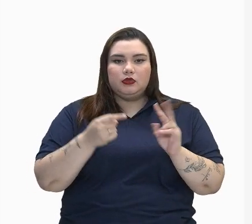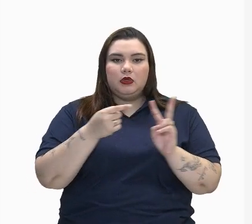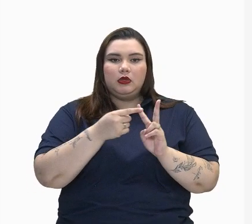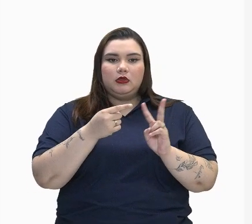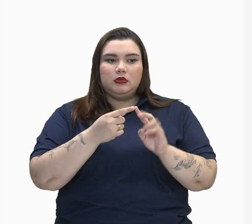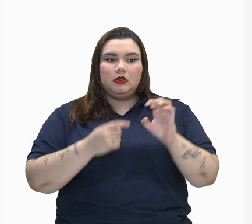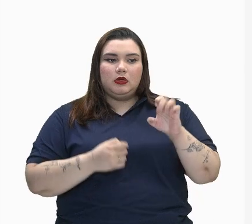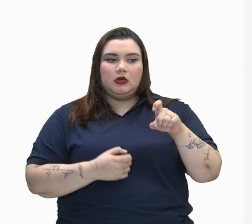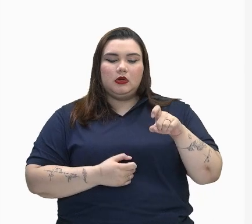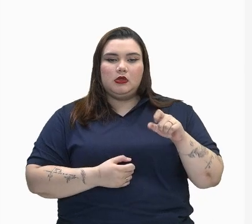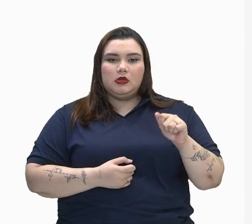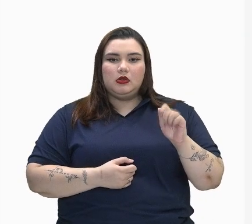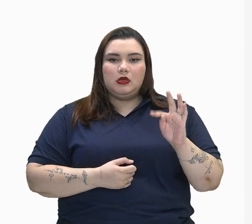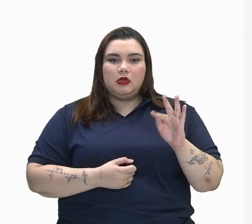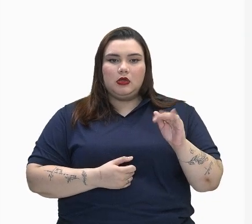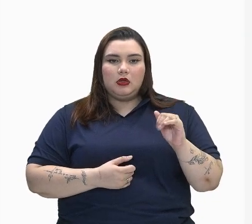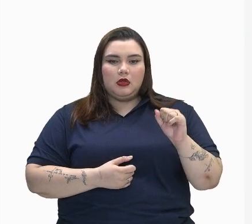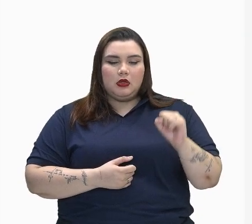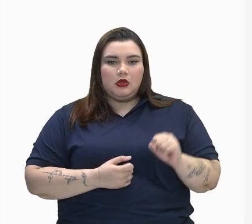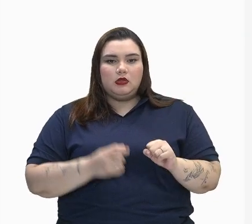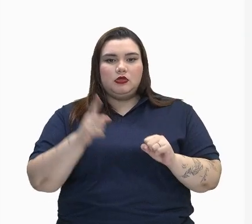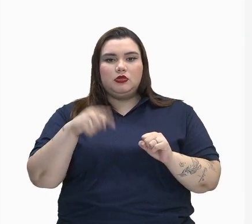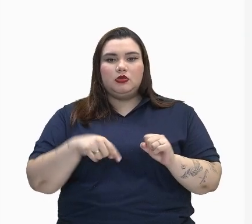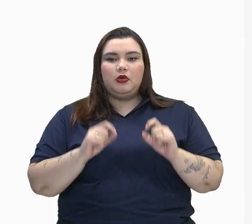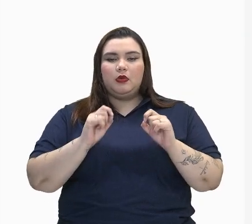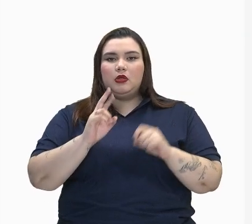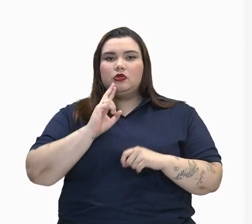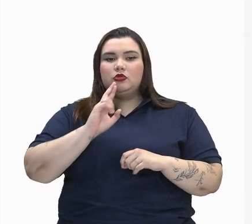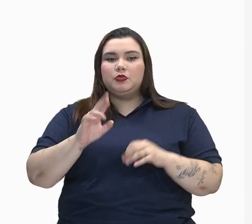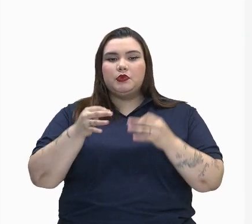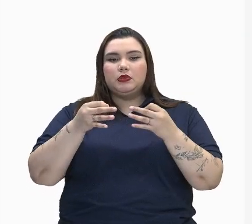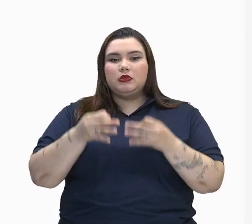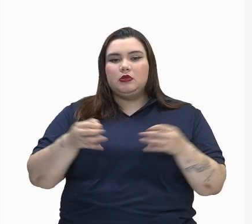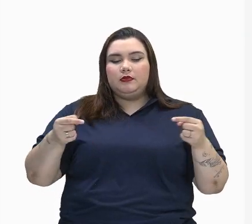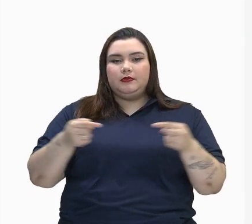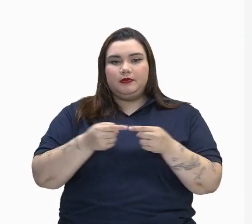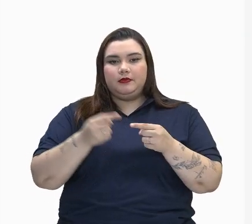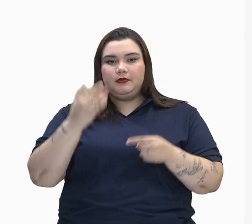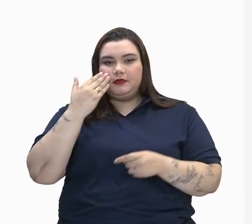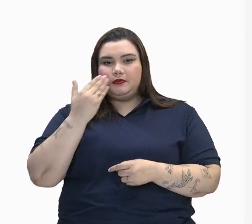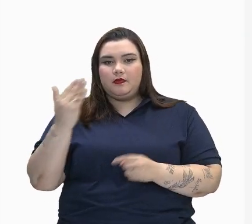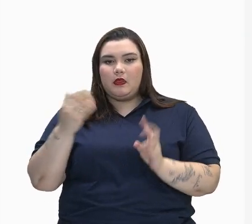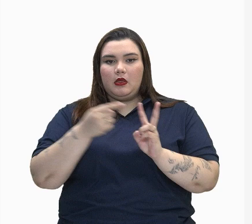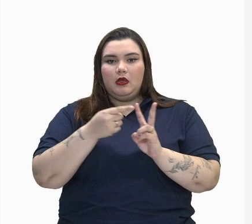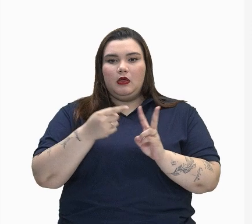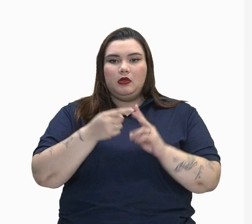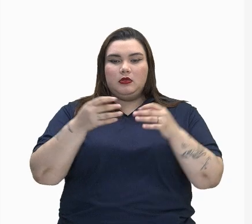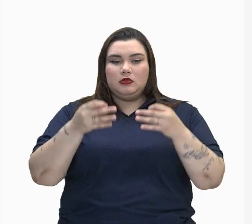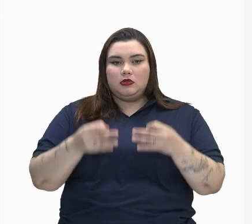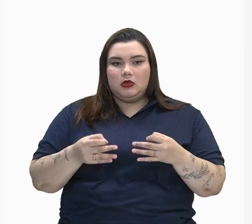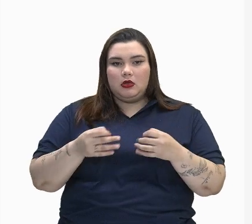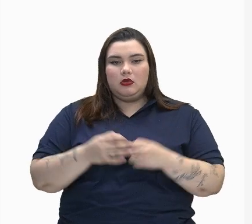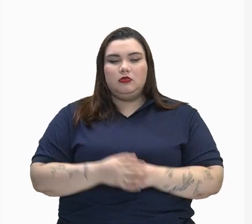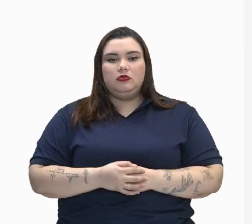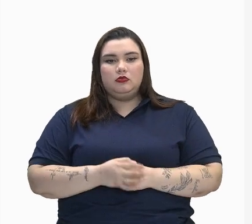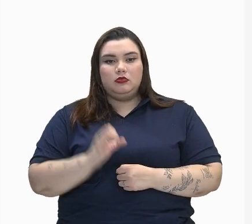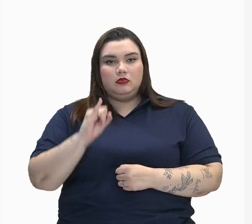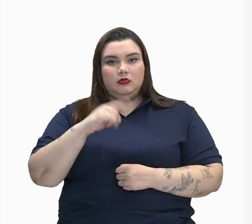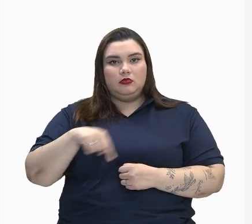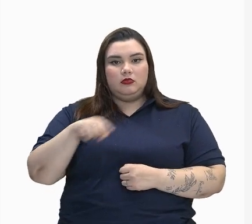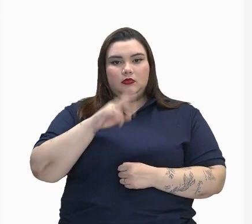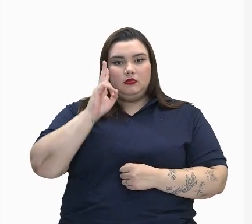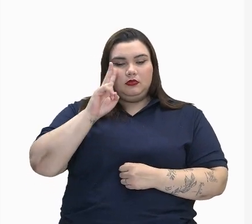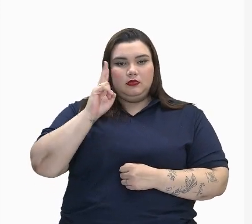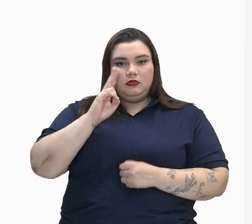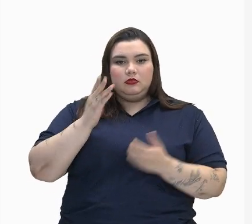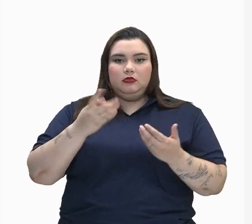raízes exatas. Foi o que a gente viu na nossa aula, tá certo? Então, lembra das raízes exatas aí. Se você lembra das raízes